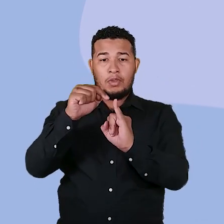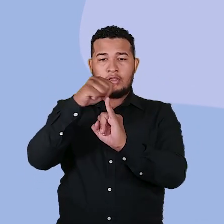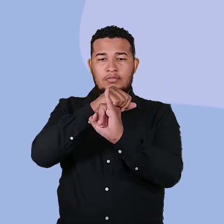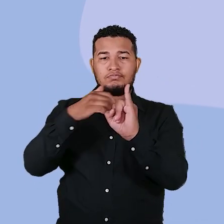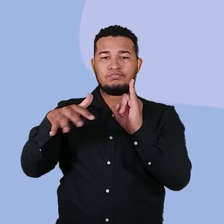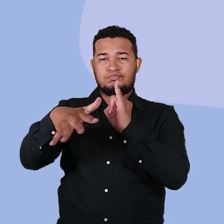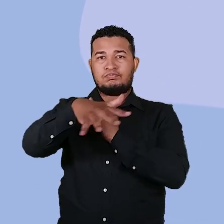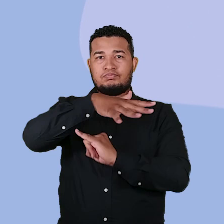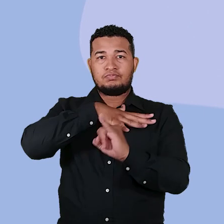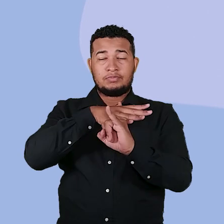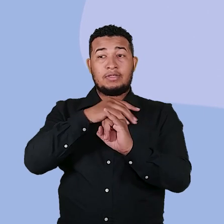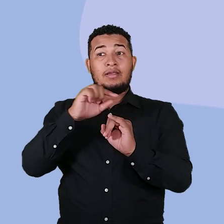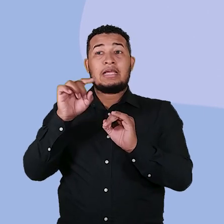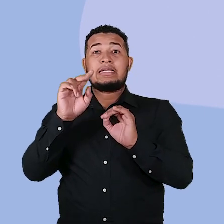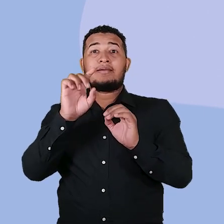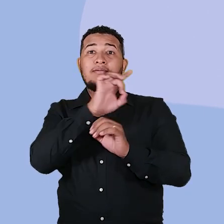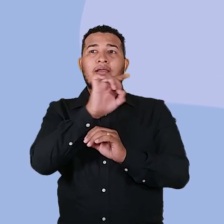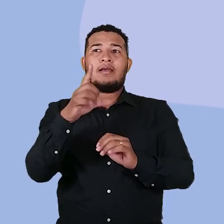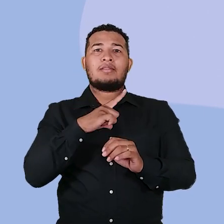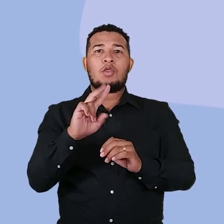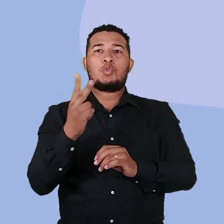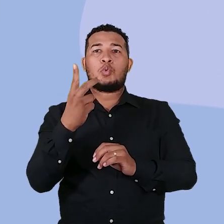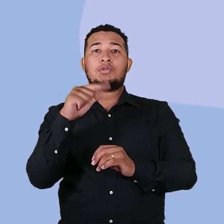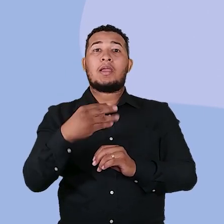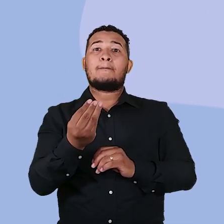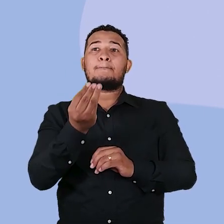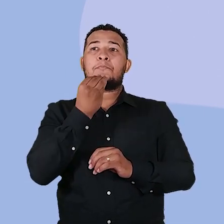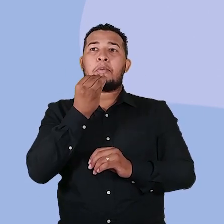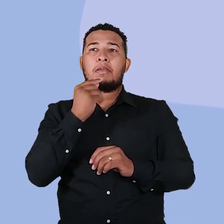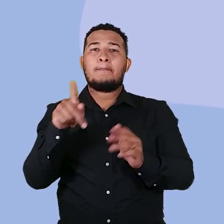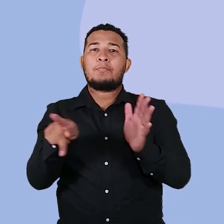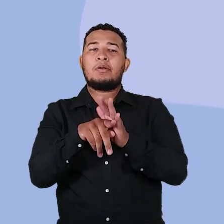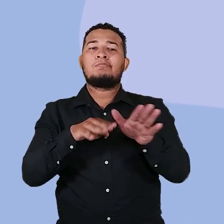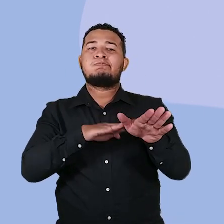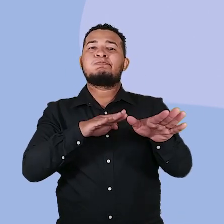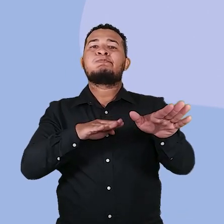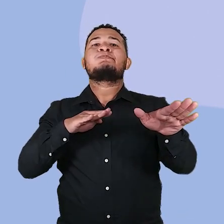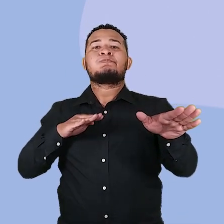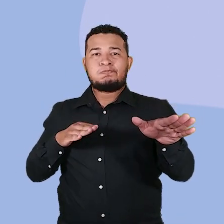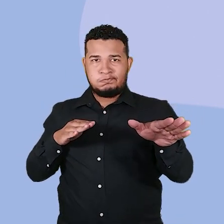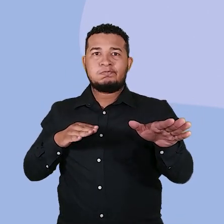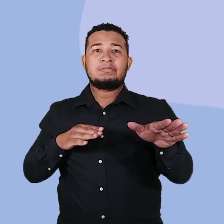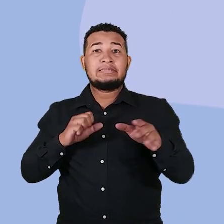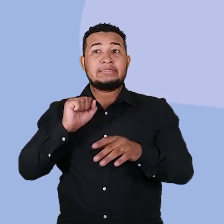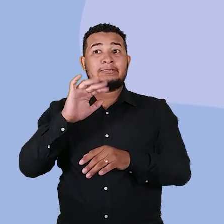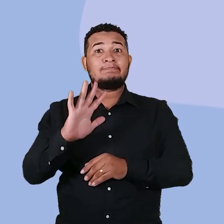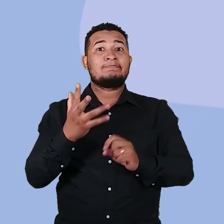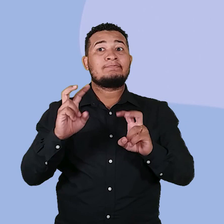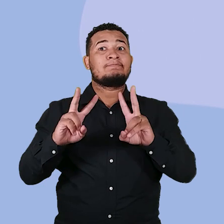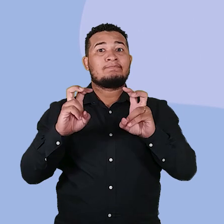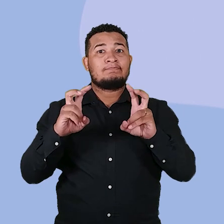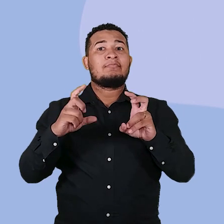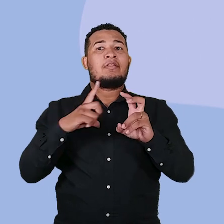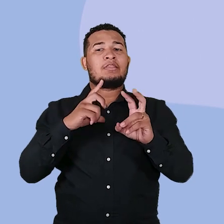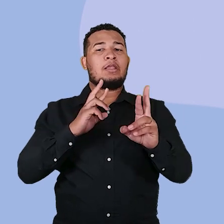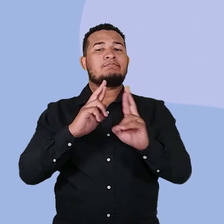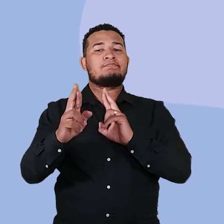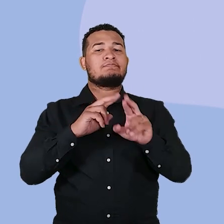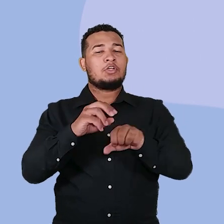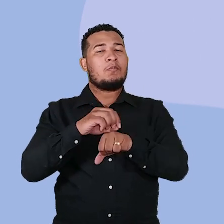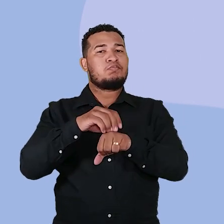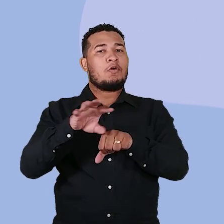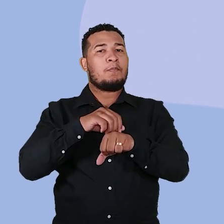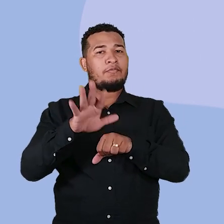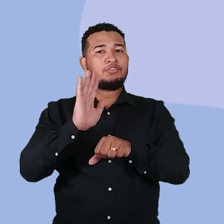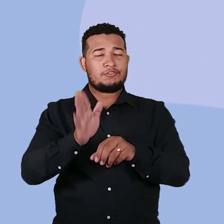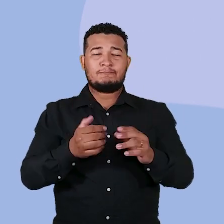cada um número indicado na figura 2 representa a probabilidade de pegar um engarrafamento quando se